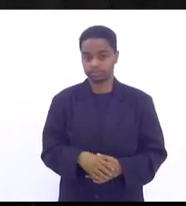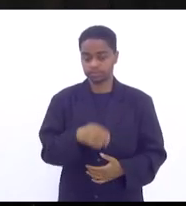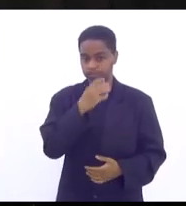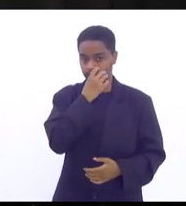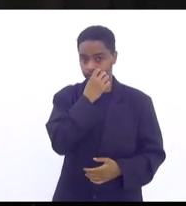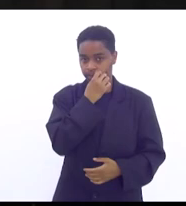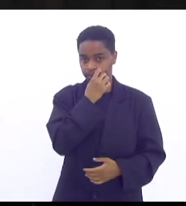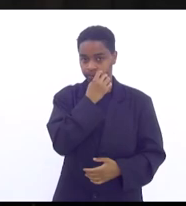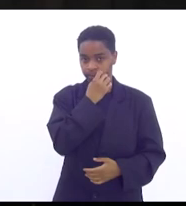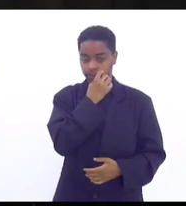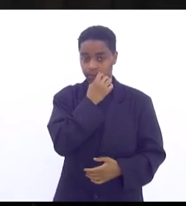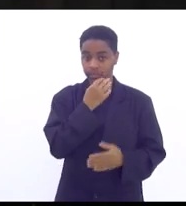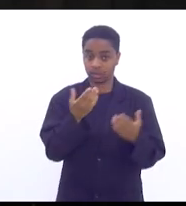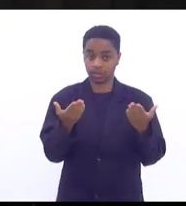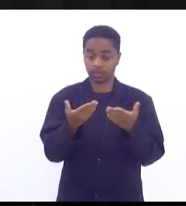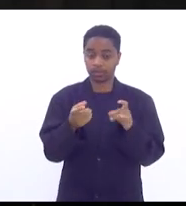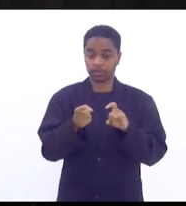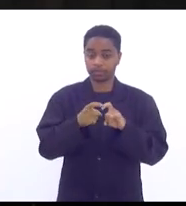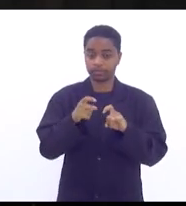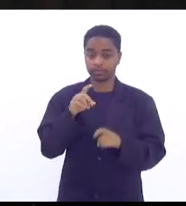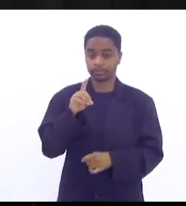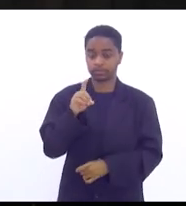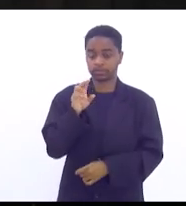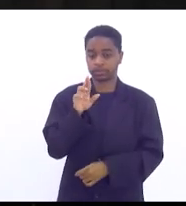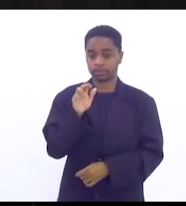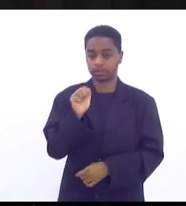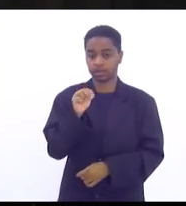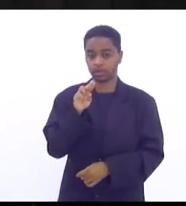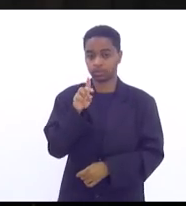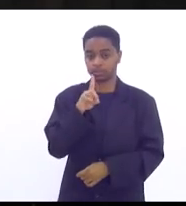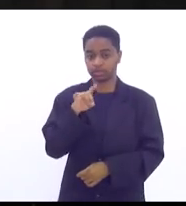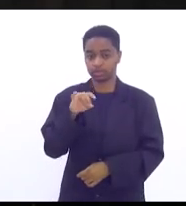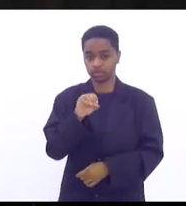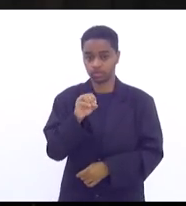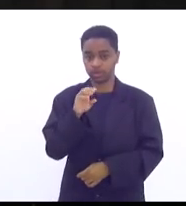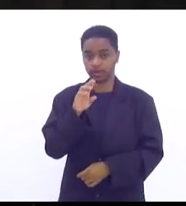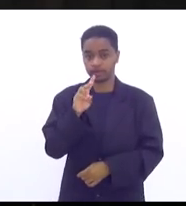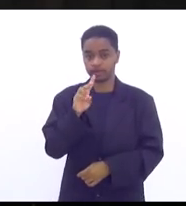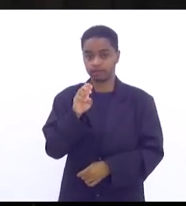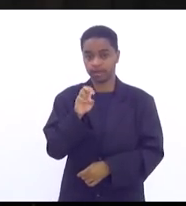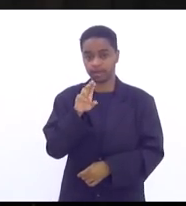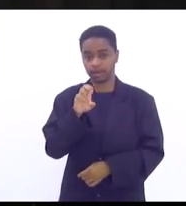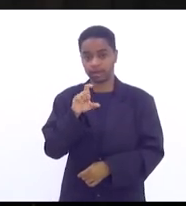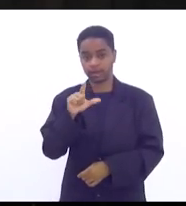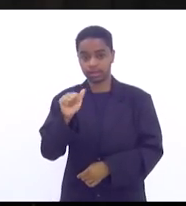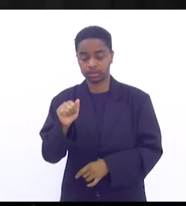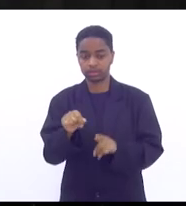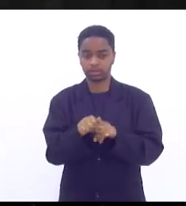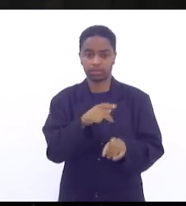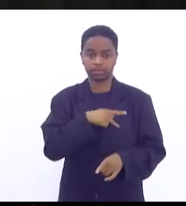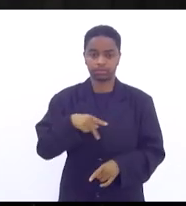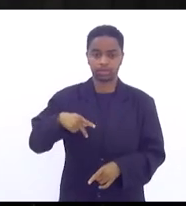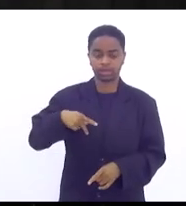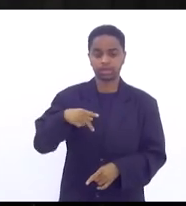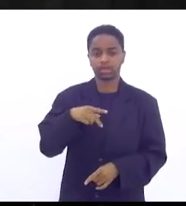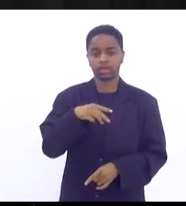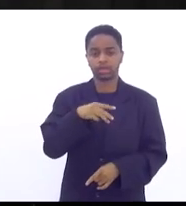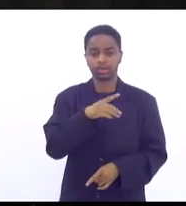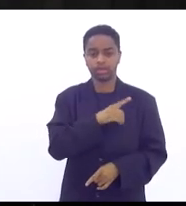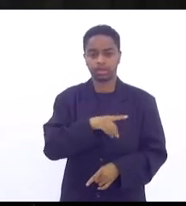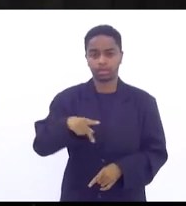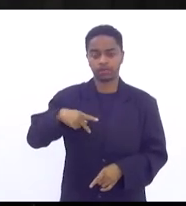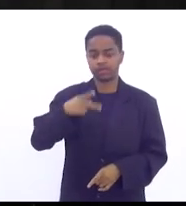E agora vem o Drauzio Varella, Ministério Público Federal, Defensoria Pública, não sei o quê. Não,